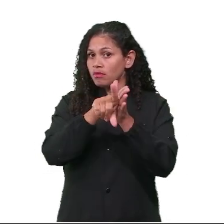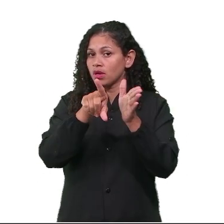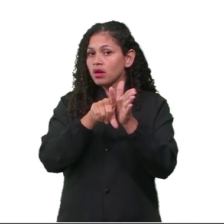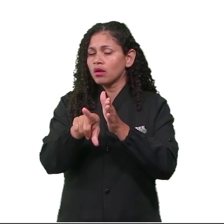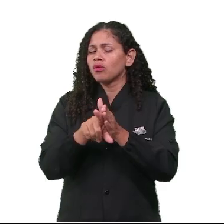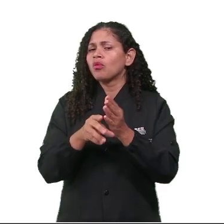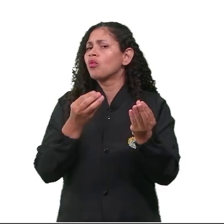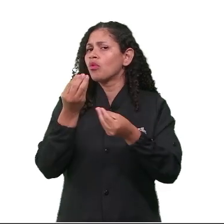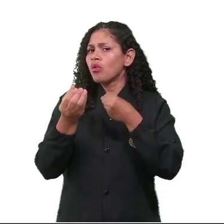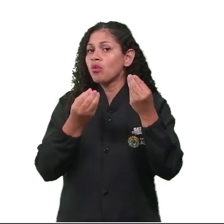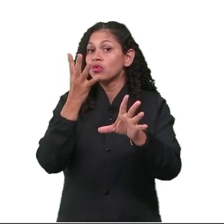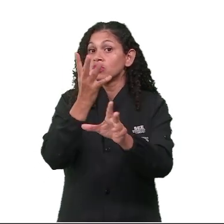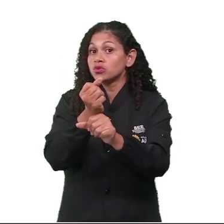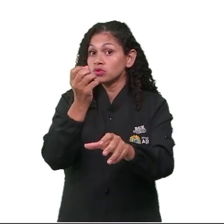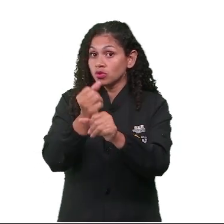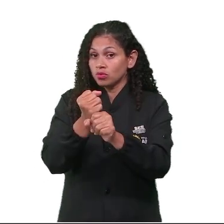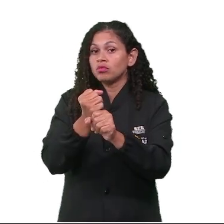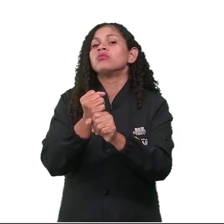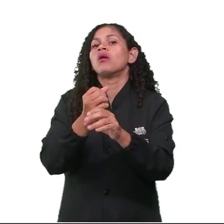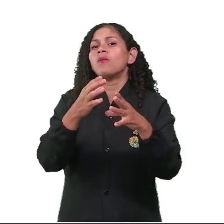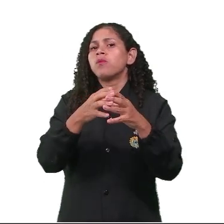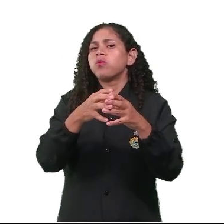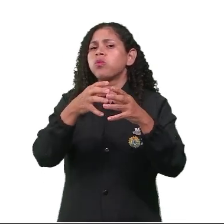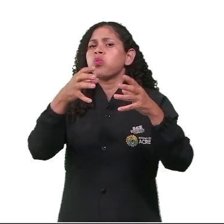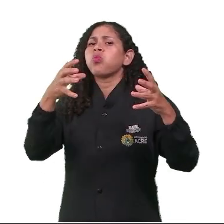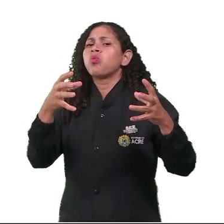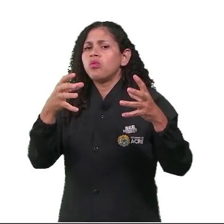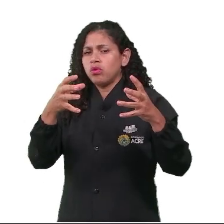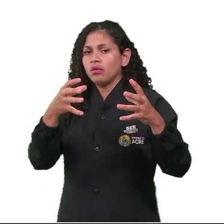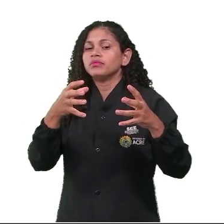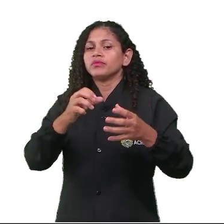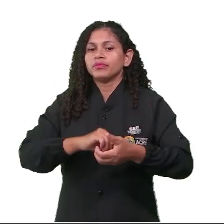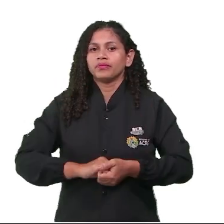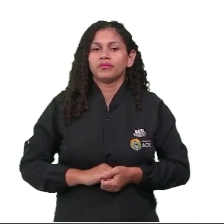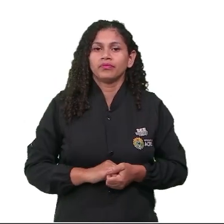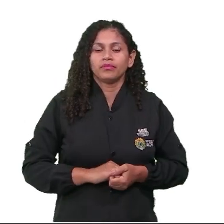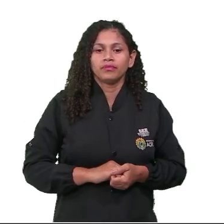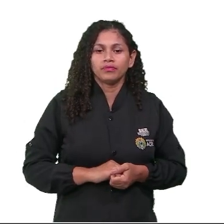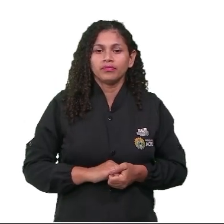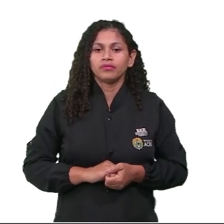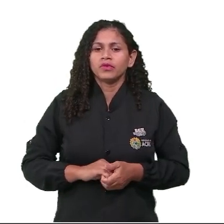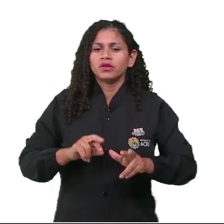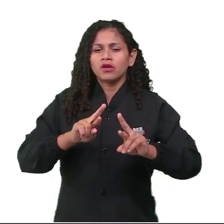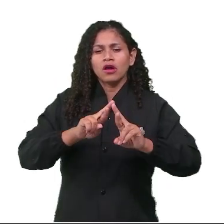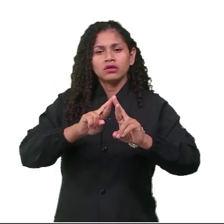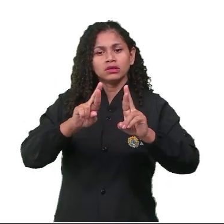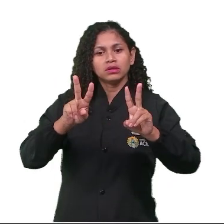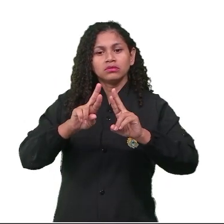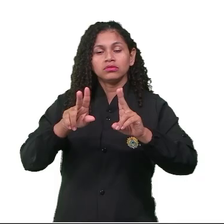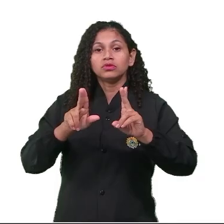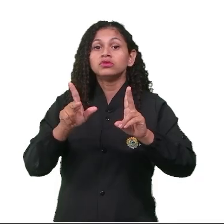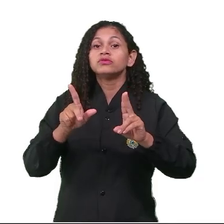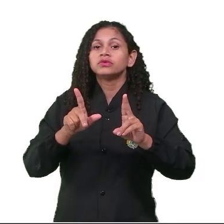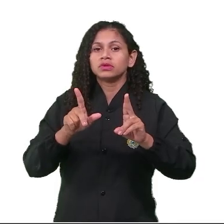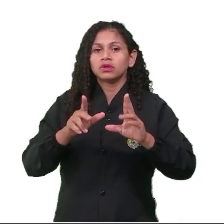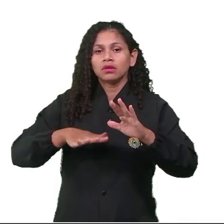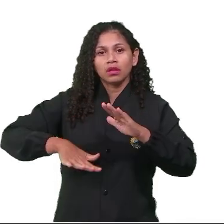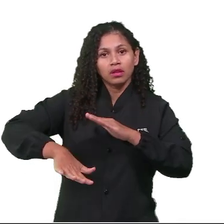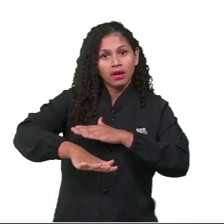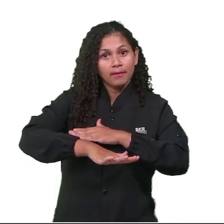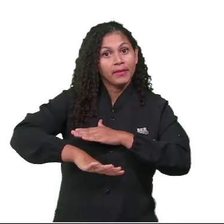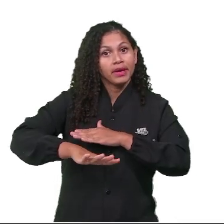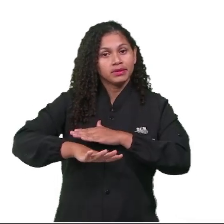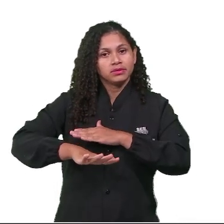que nós podemos calcular o volume de um prisma, tudo bem? E a gente vai diferenciar aí no formato da base deles, vai